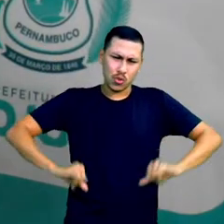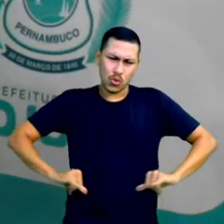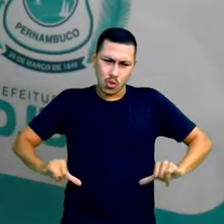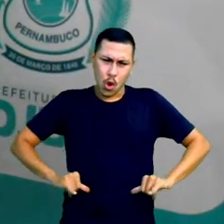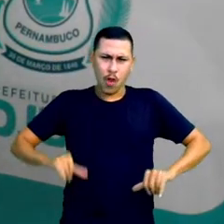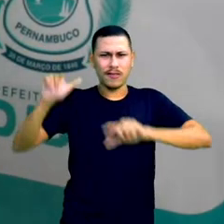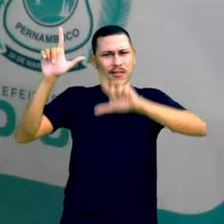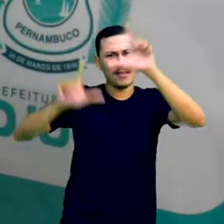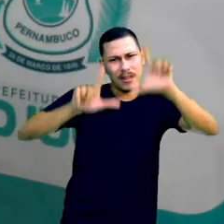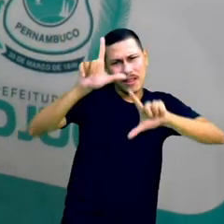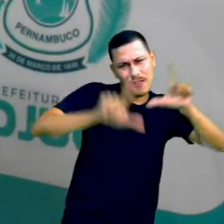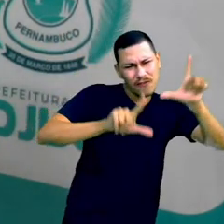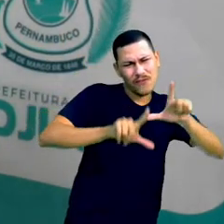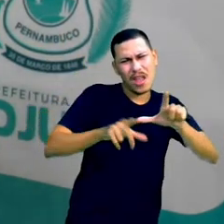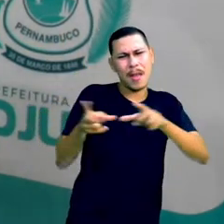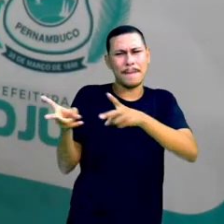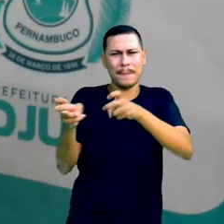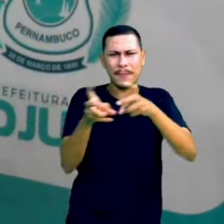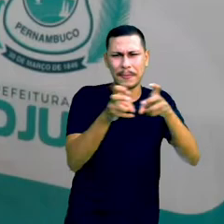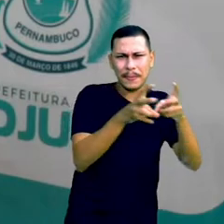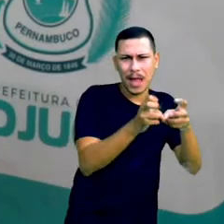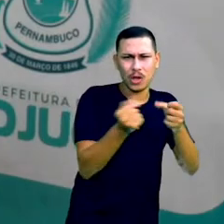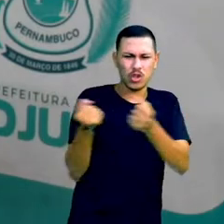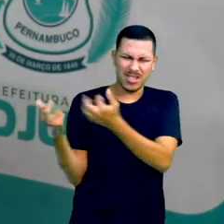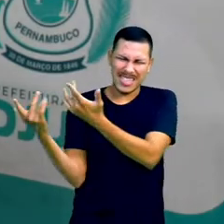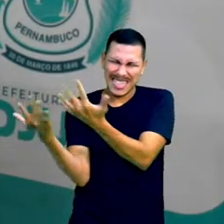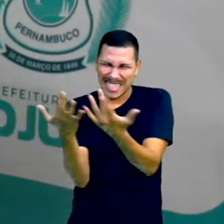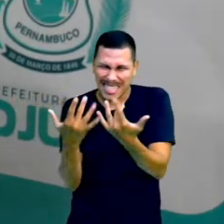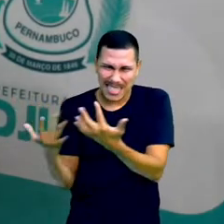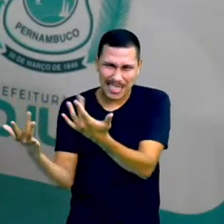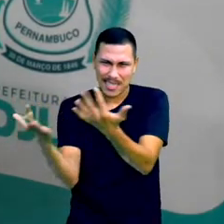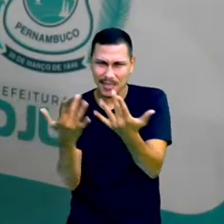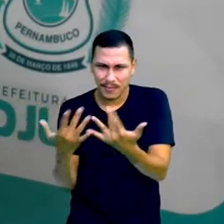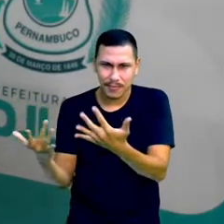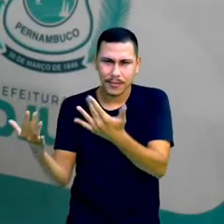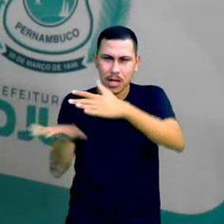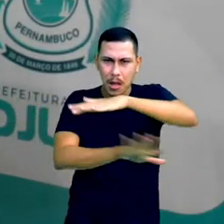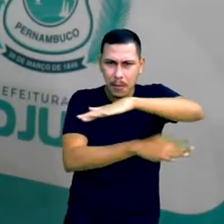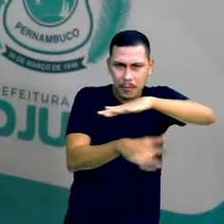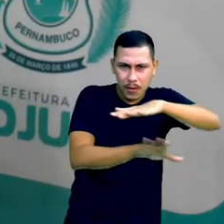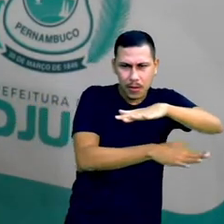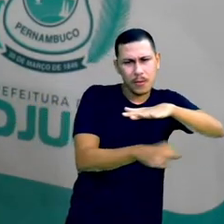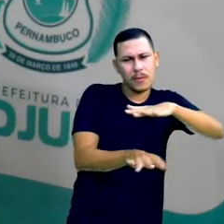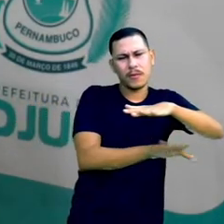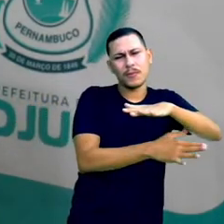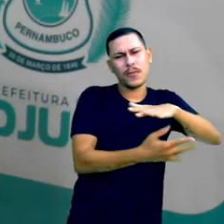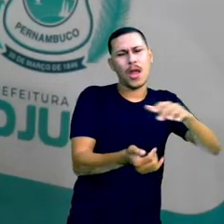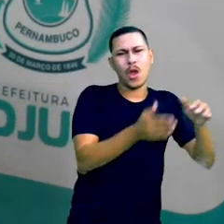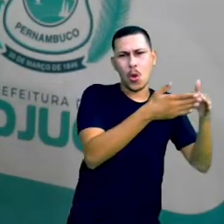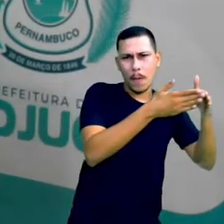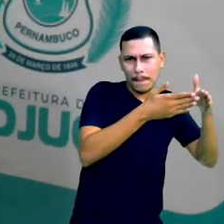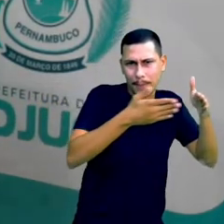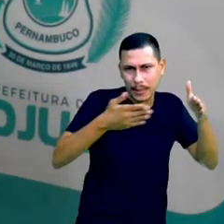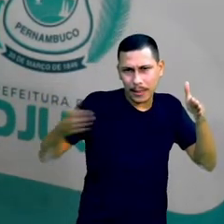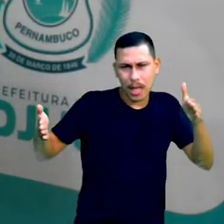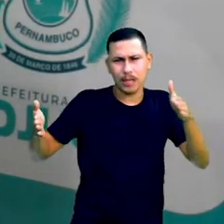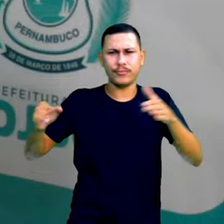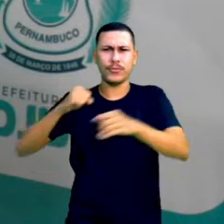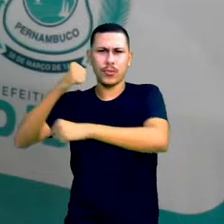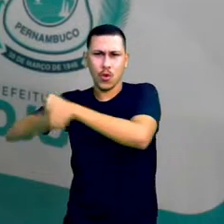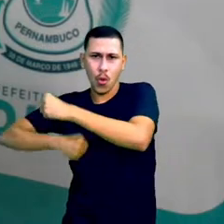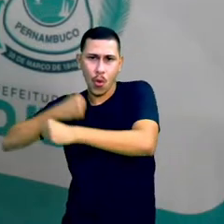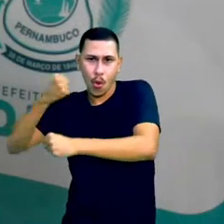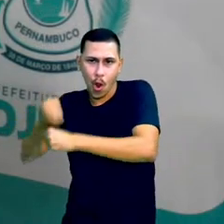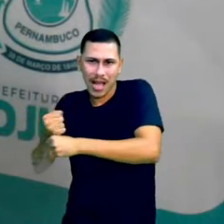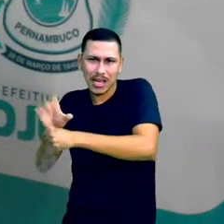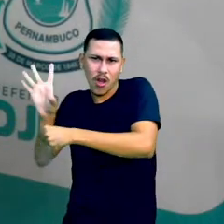TV as queimadas que ocorrem, certo? Principalmente na estação mais seca, né? Algumas delas ocorrem